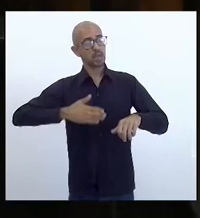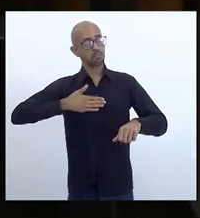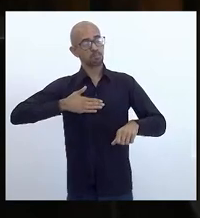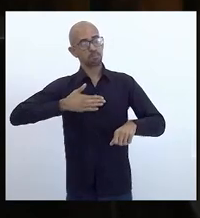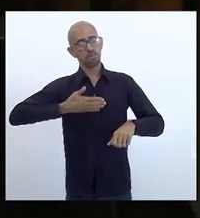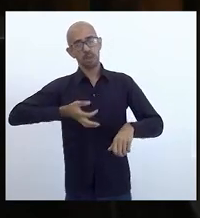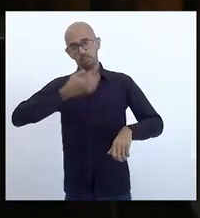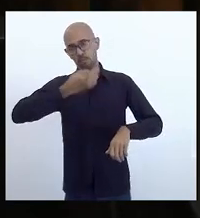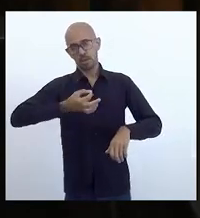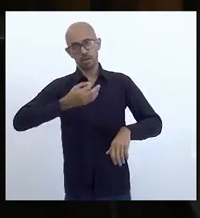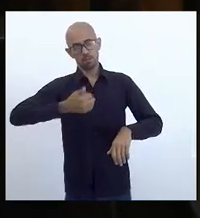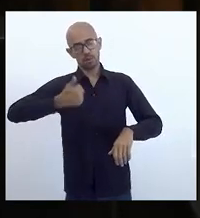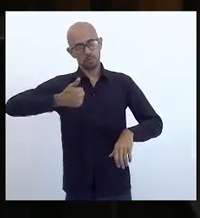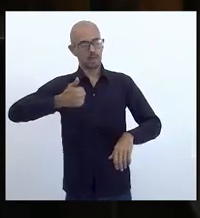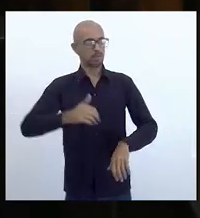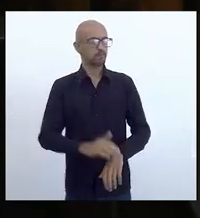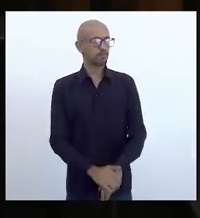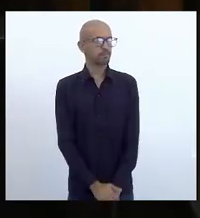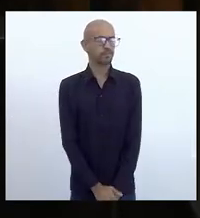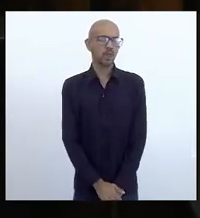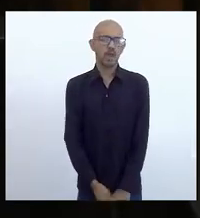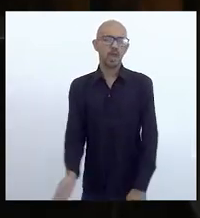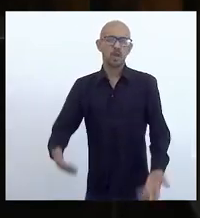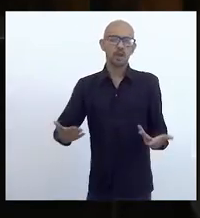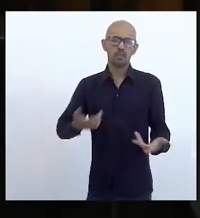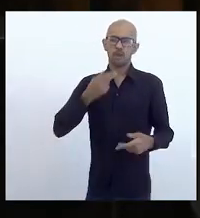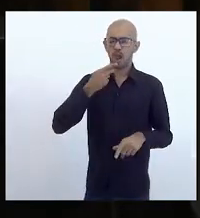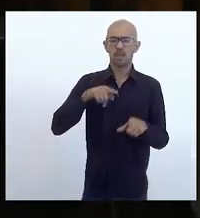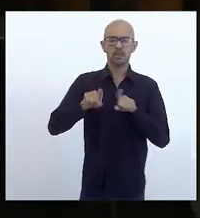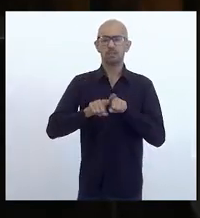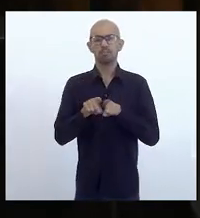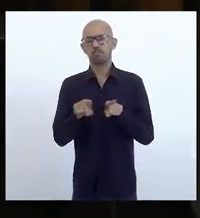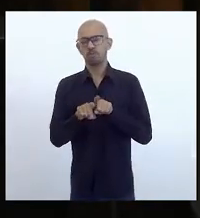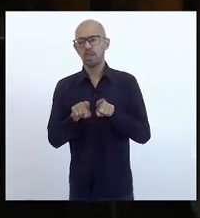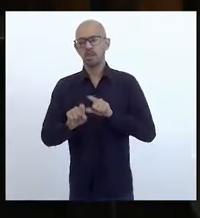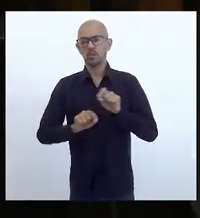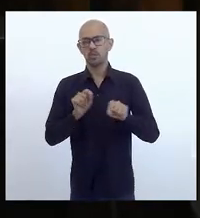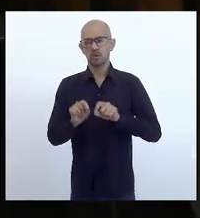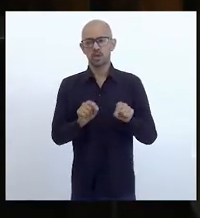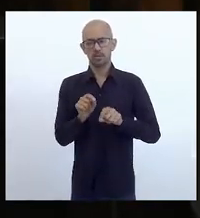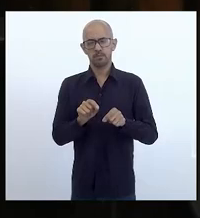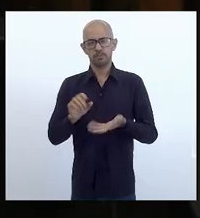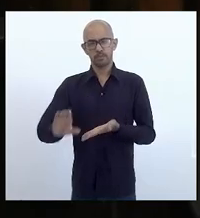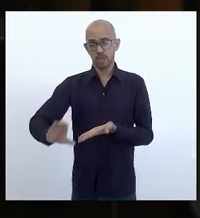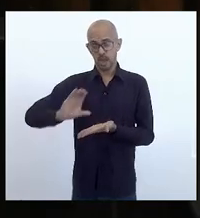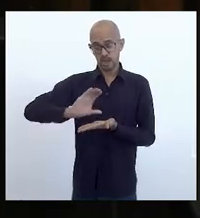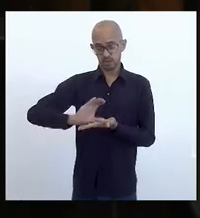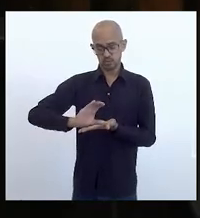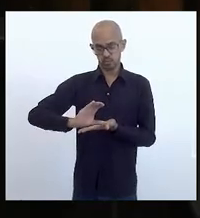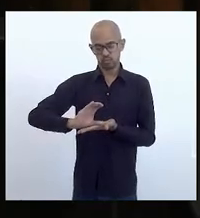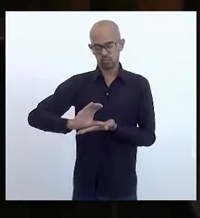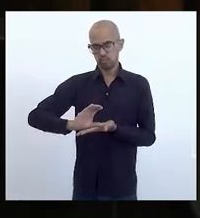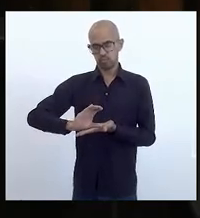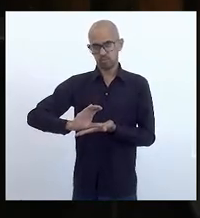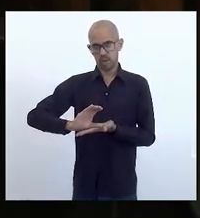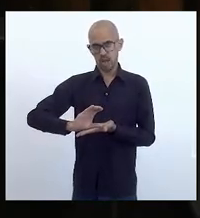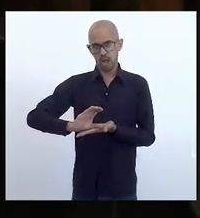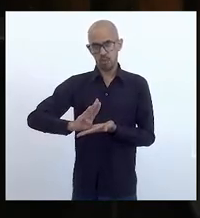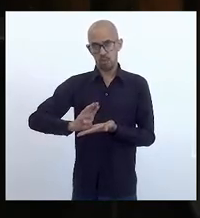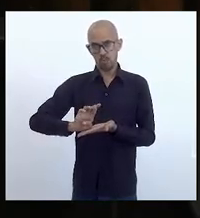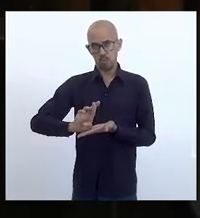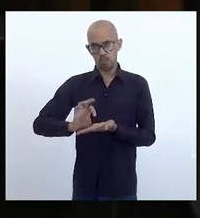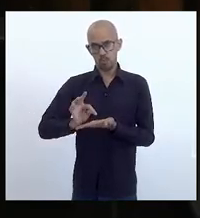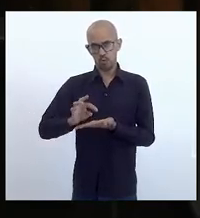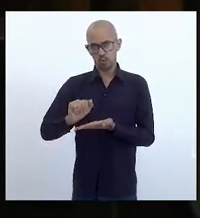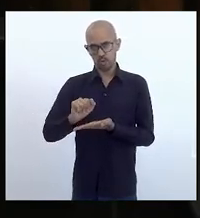Queria ainda dizer, senhoras e senhores, que a receita bruta prevista do PILOA foi de